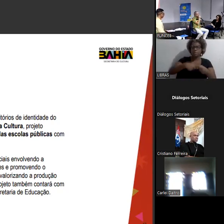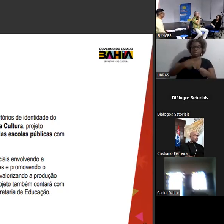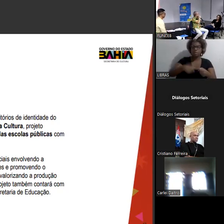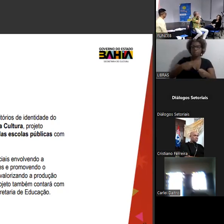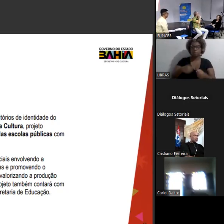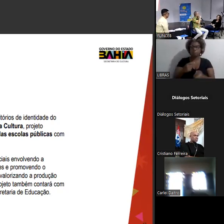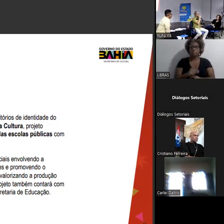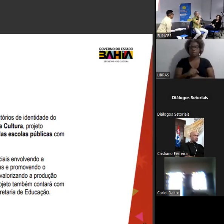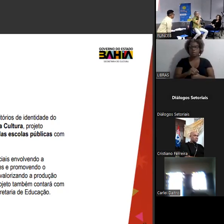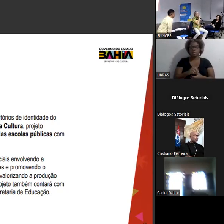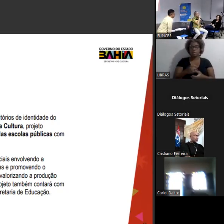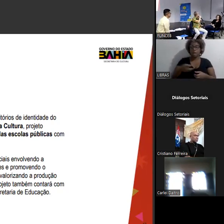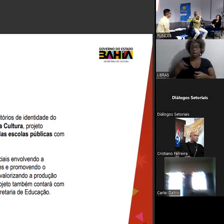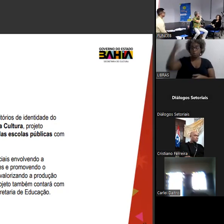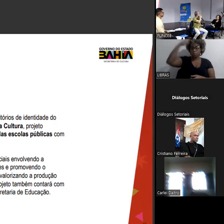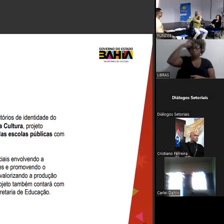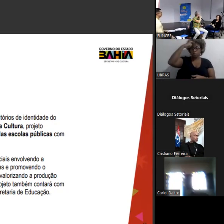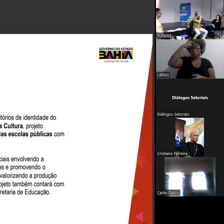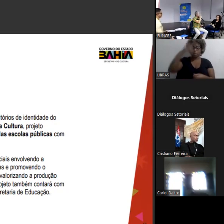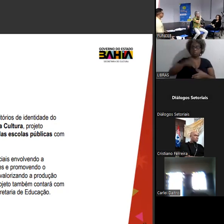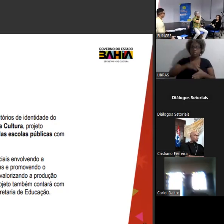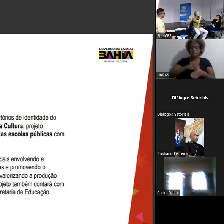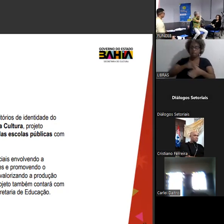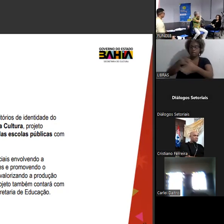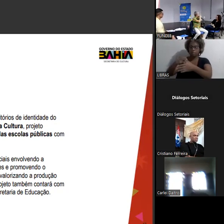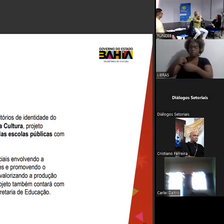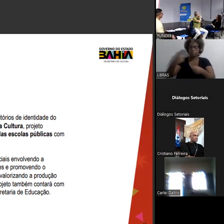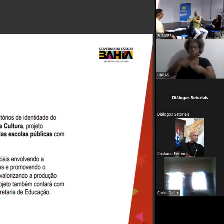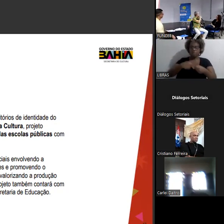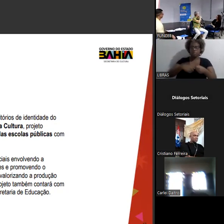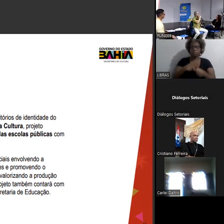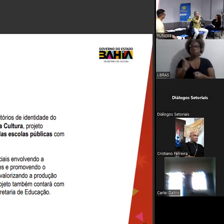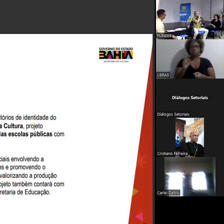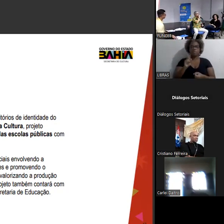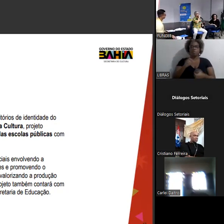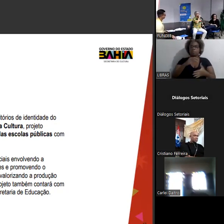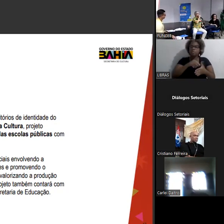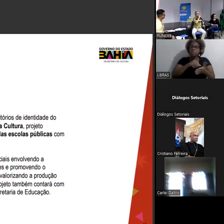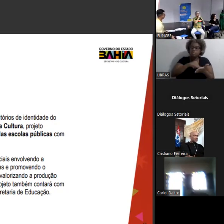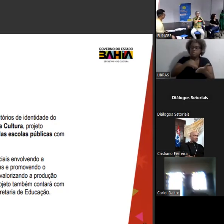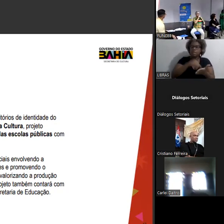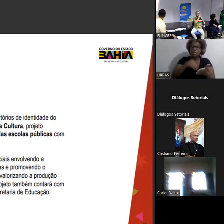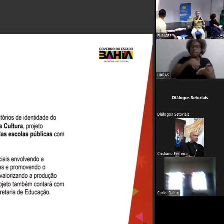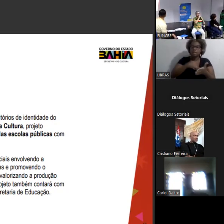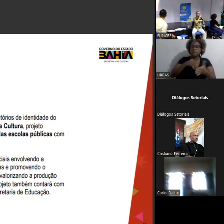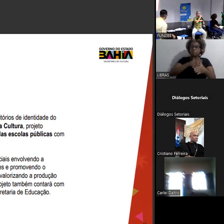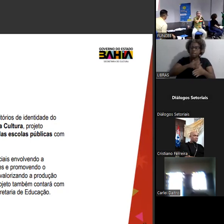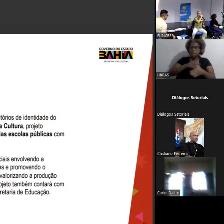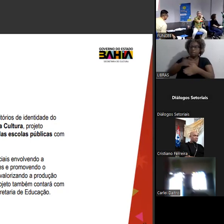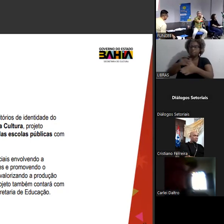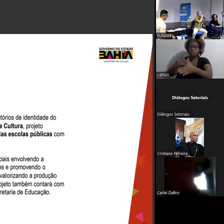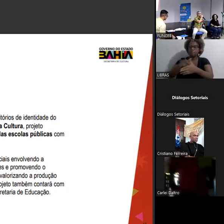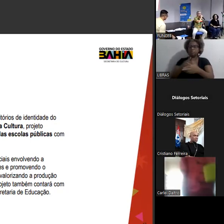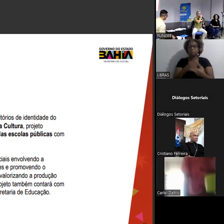indo para o interior. É a Secretaria de Cultura, a nossa gestão, que está indo. Pode ver, amor. que está indo, reconhecer e